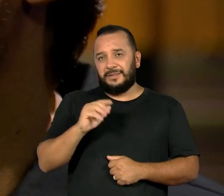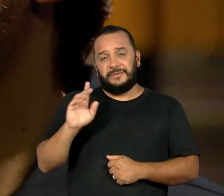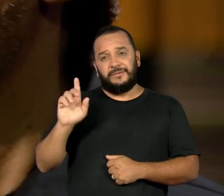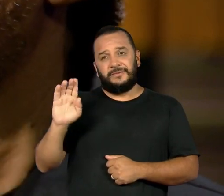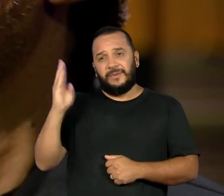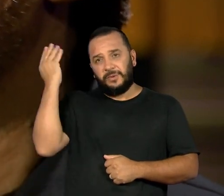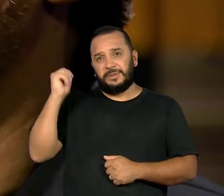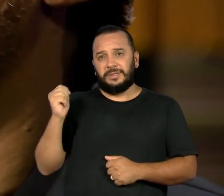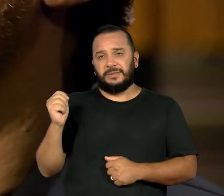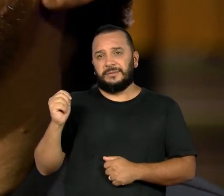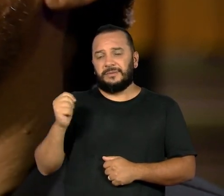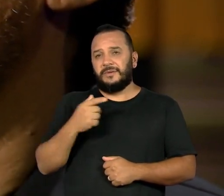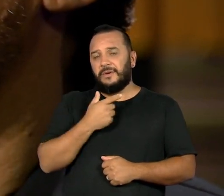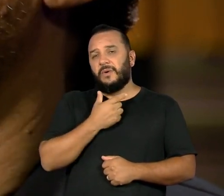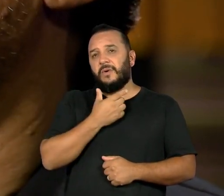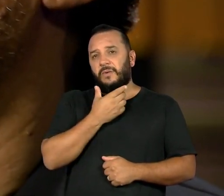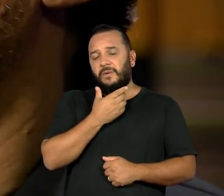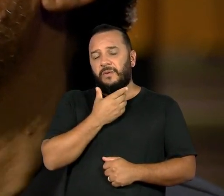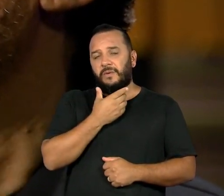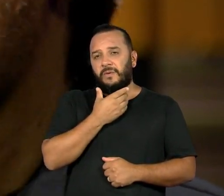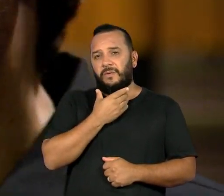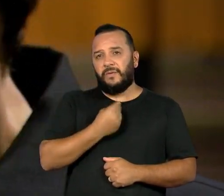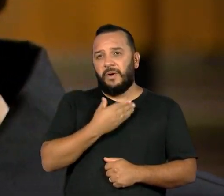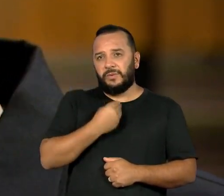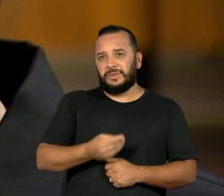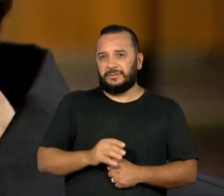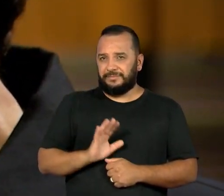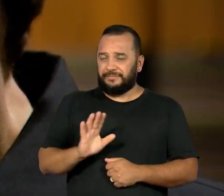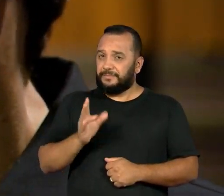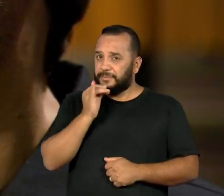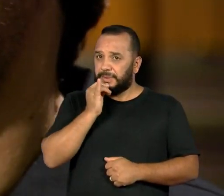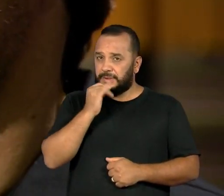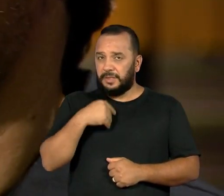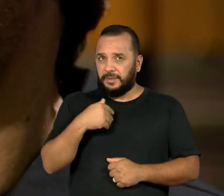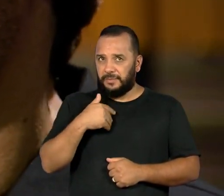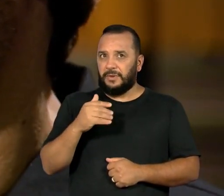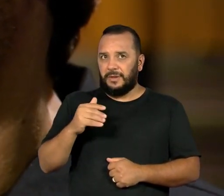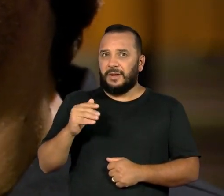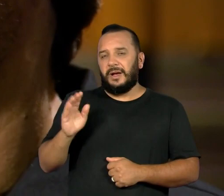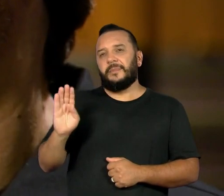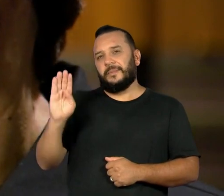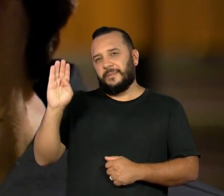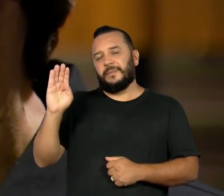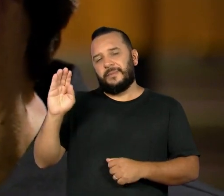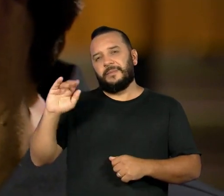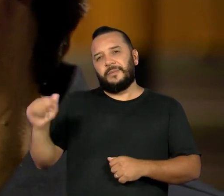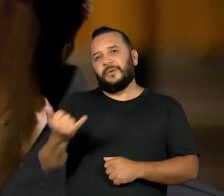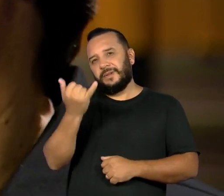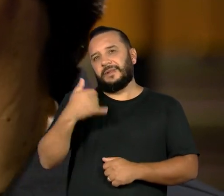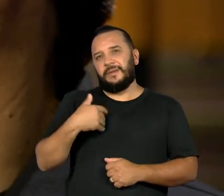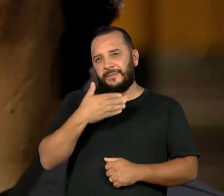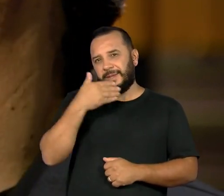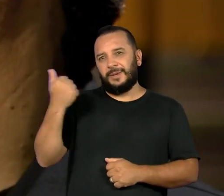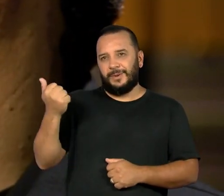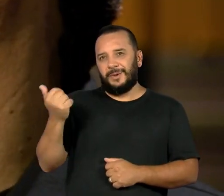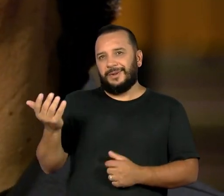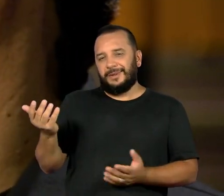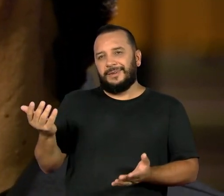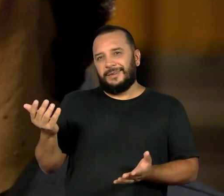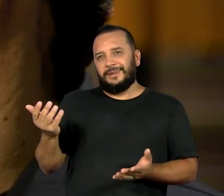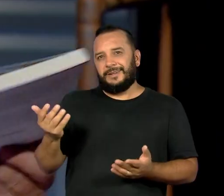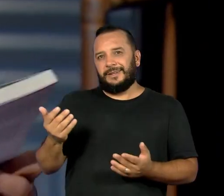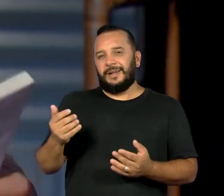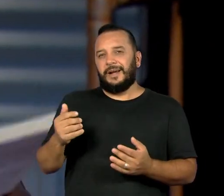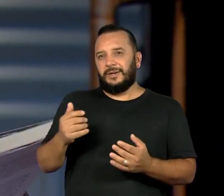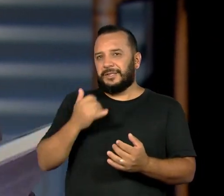falsa. Então, nesse sentido, a gente poderia aproveitar melhor as solapadas. Sim. Eu